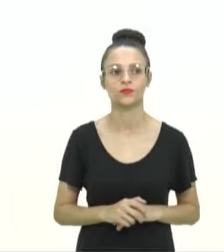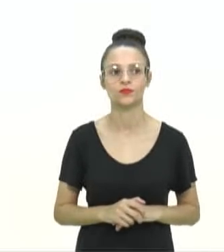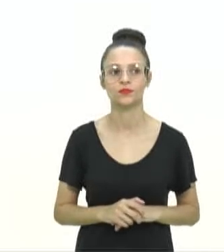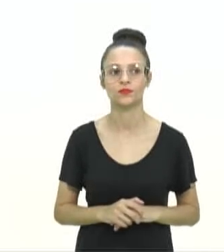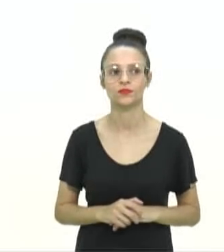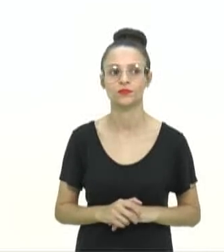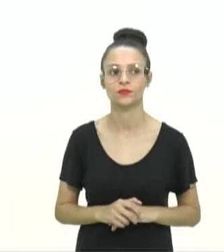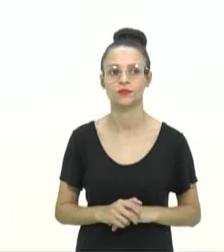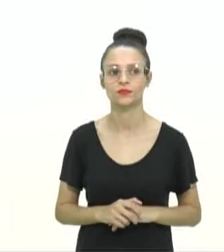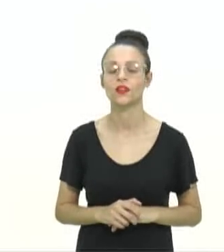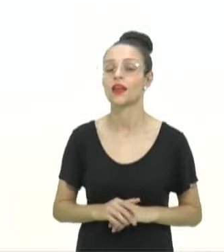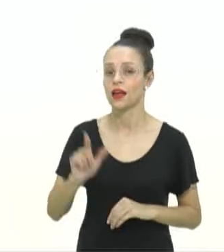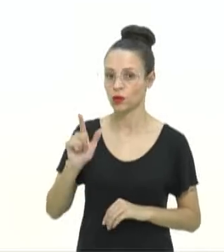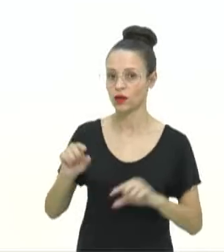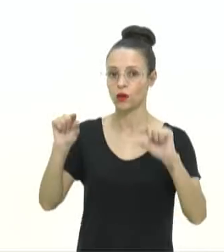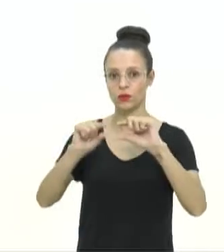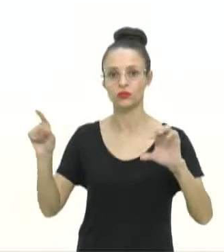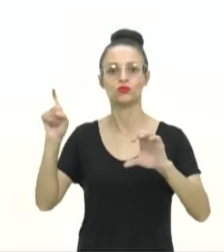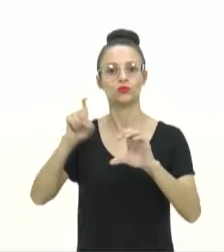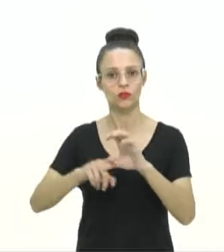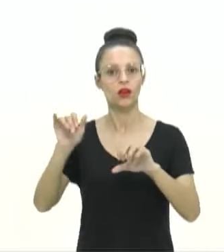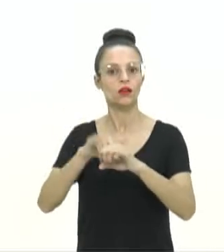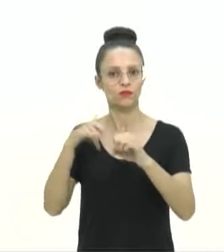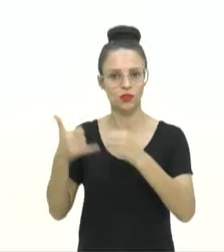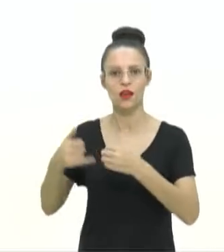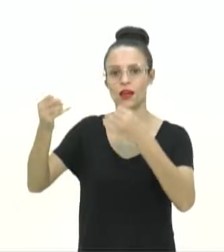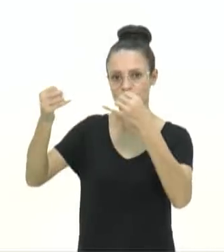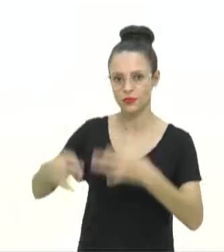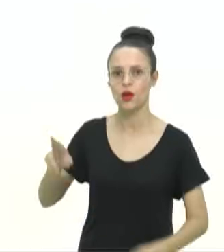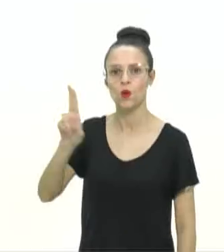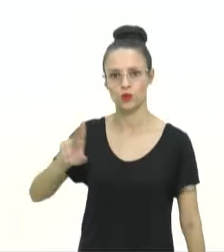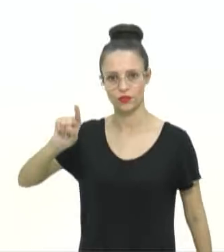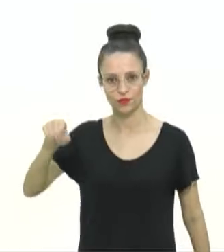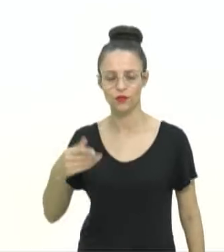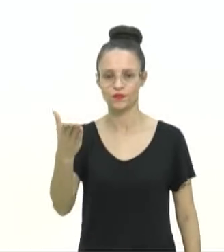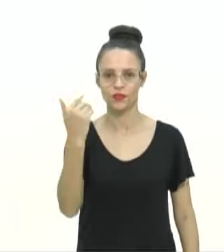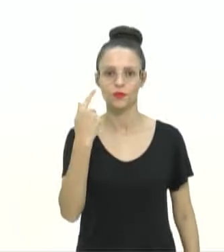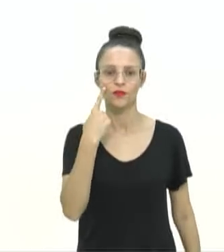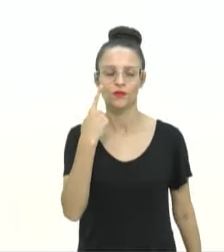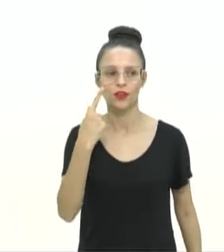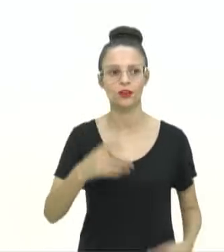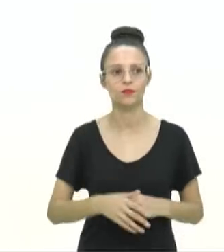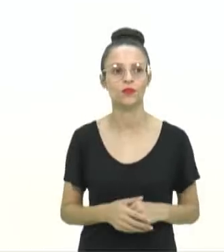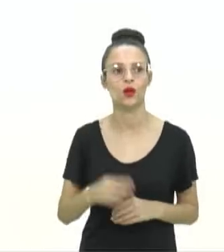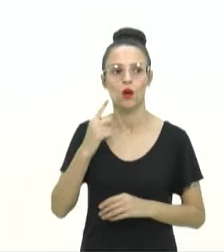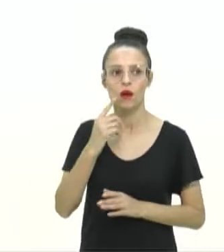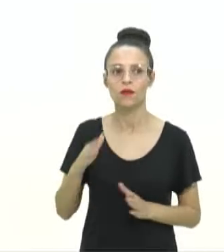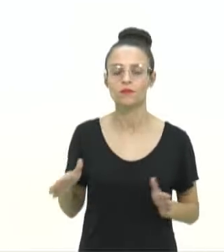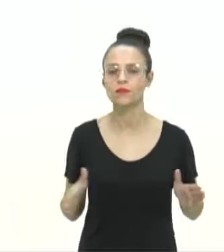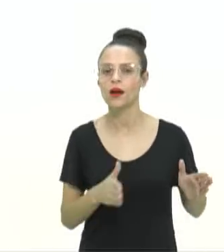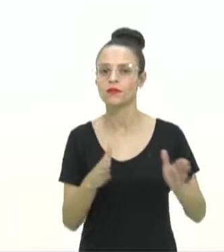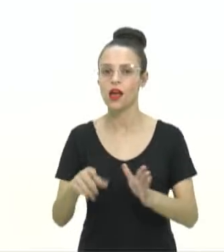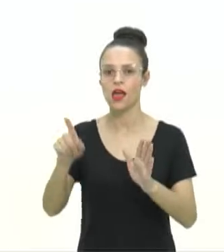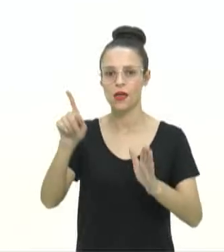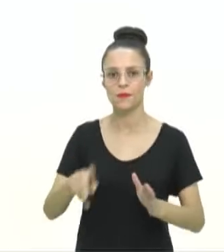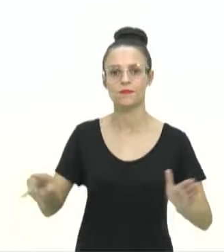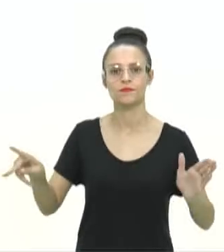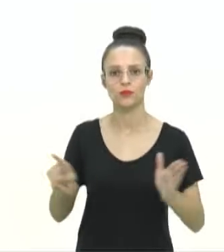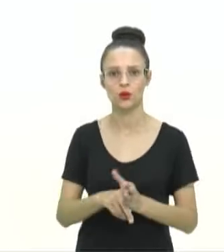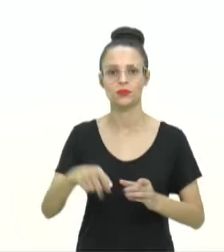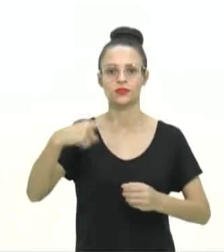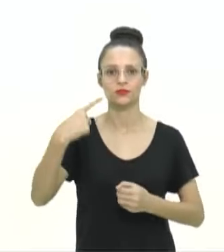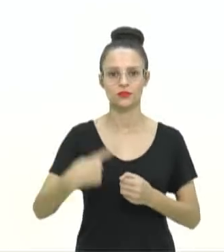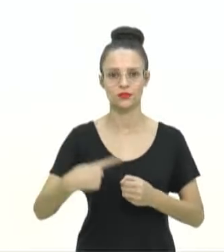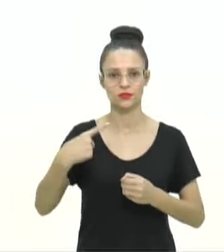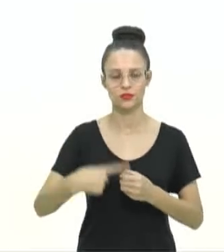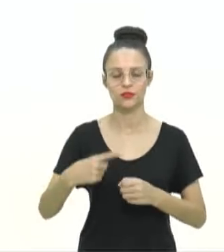Nas explicativas, a gente usa vírgula sim. Então, vamos ver. Passamos por um trecho que pertence ao